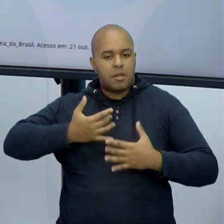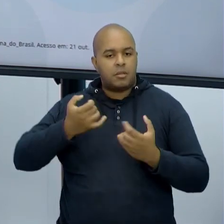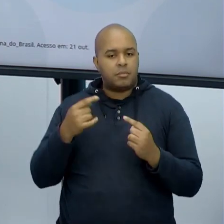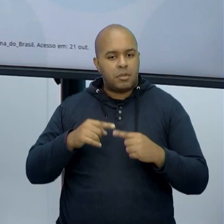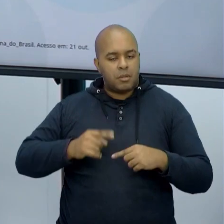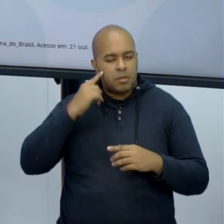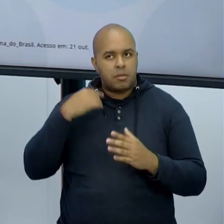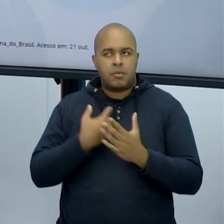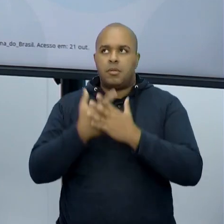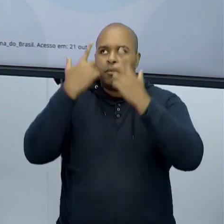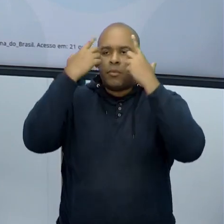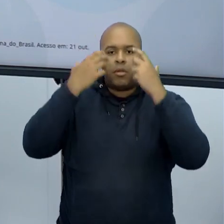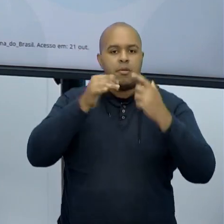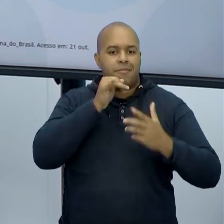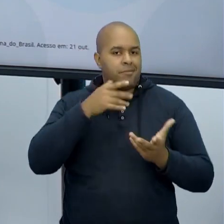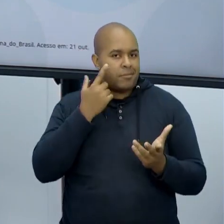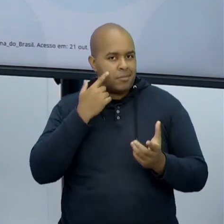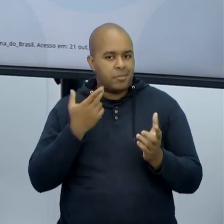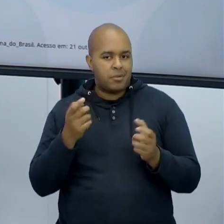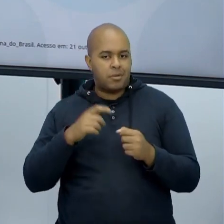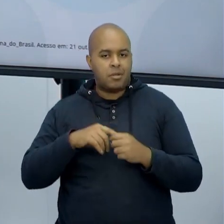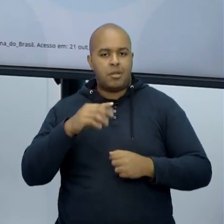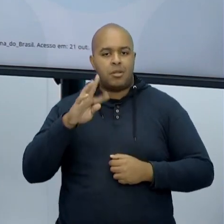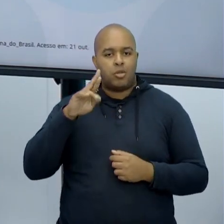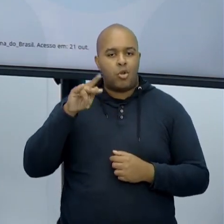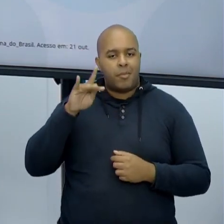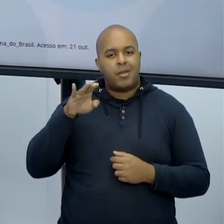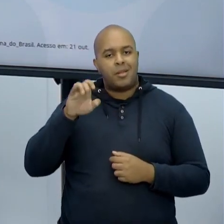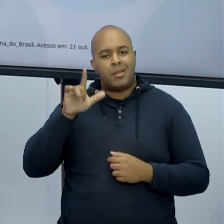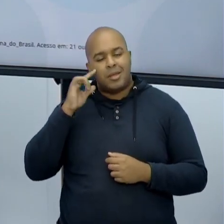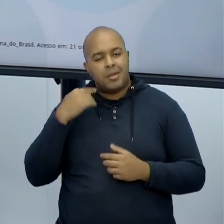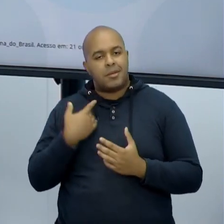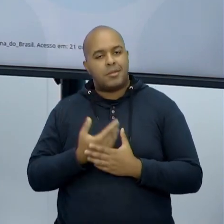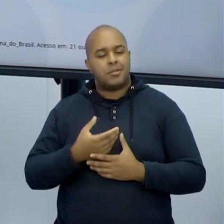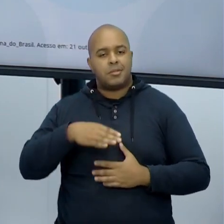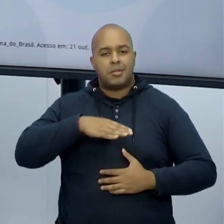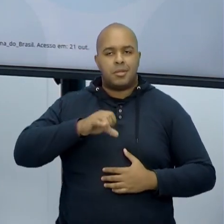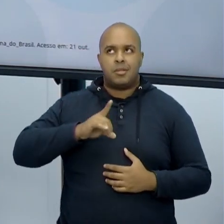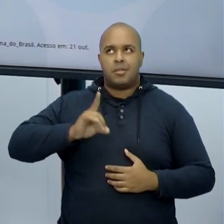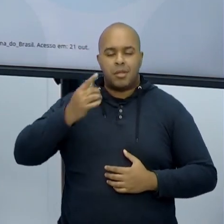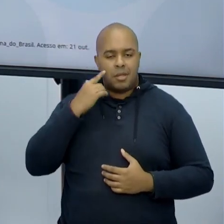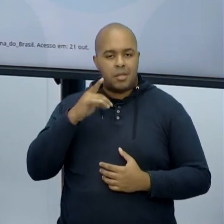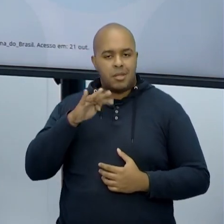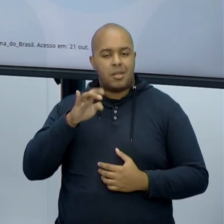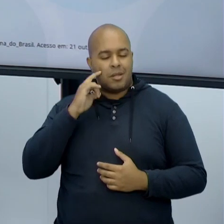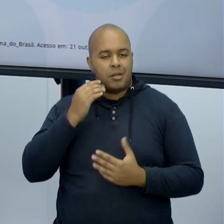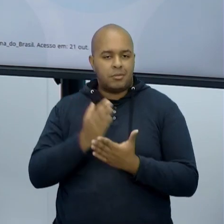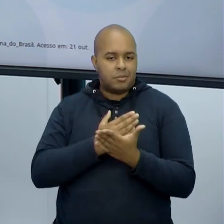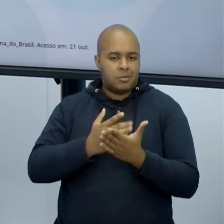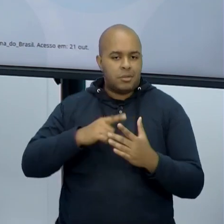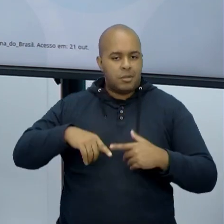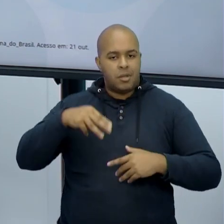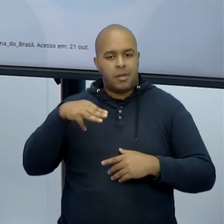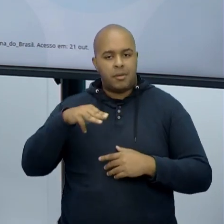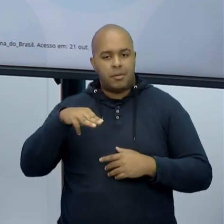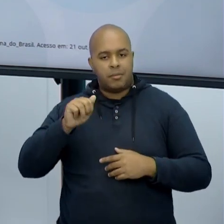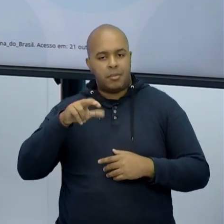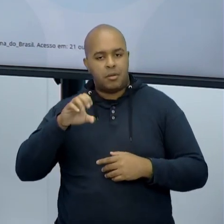sobre violência, eu poderia colocar Tropa de Elite, Cidade de Deus. Vamos supor que eu esteja falando sobre, sei lá, literatura,